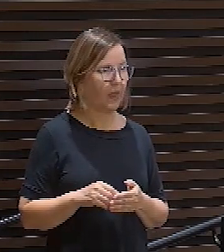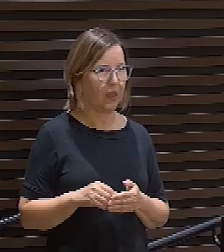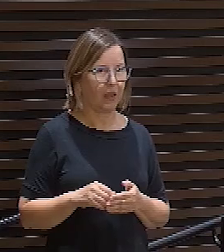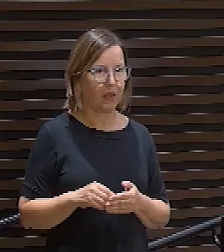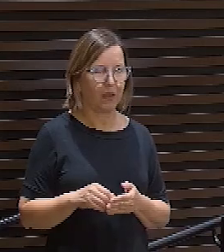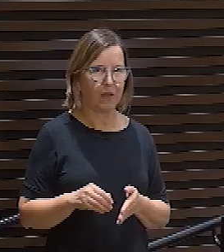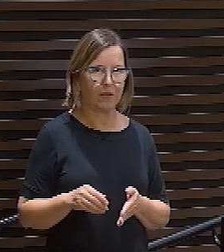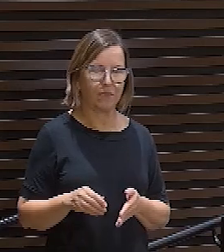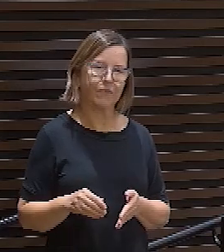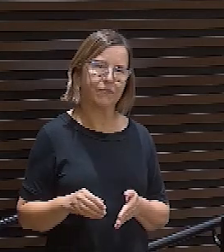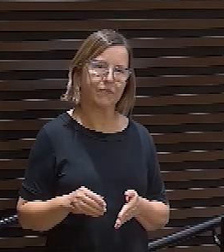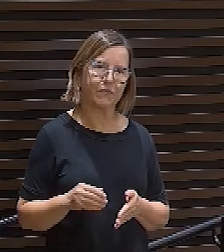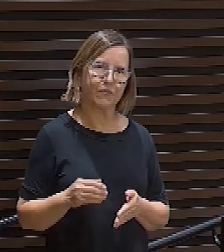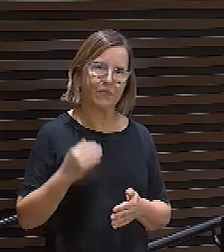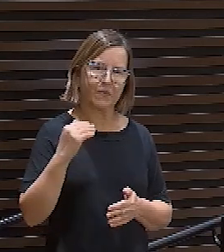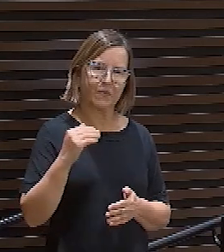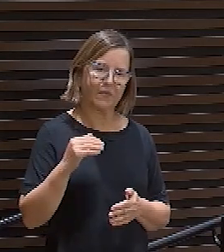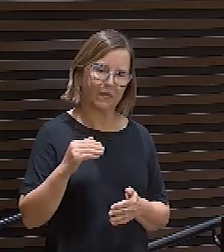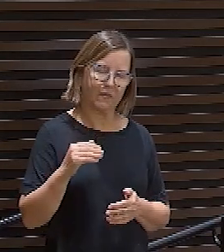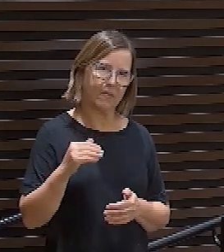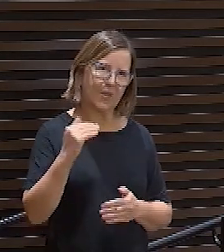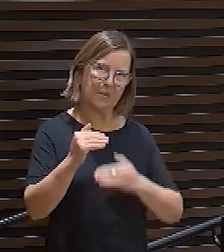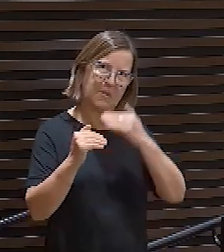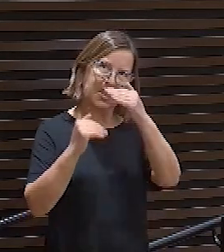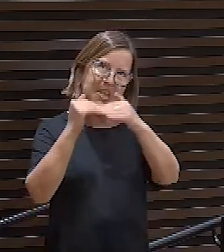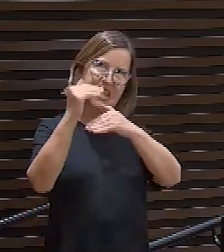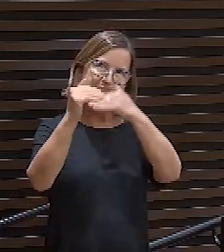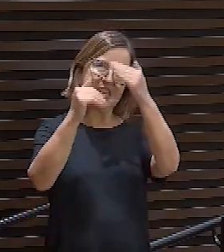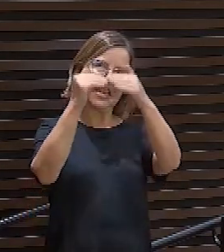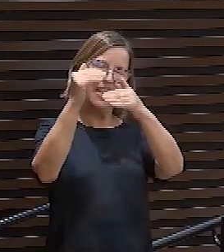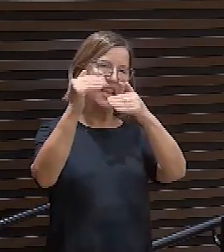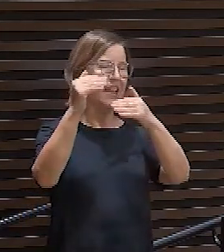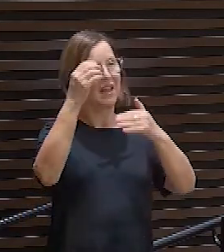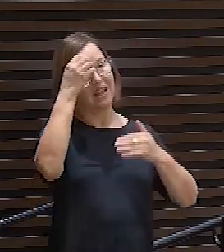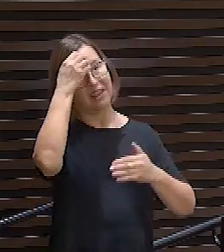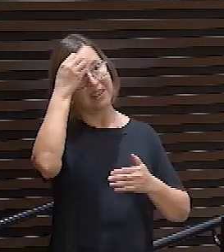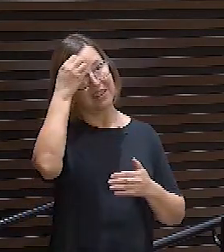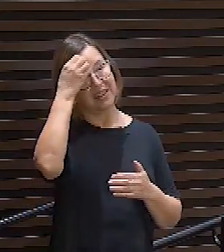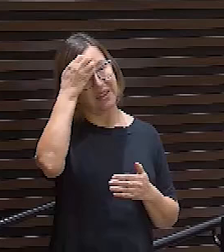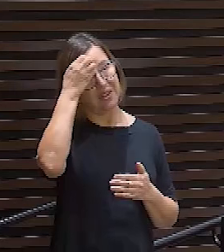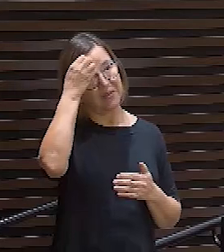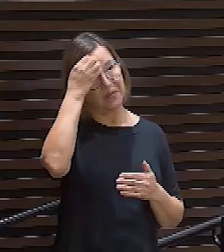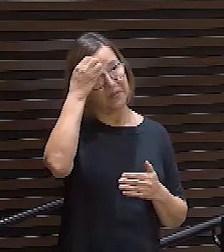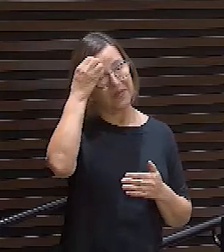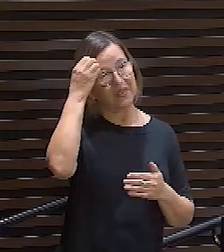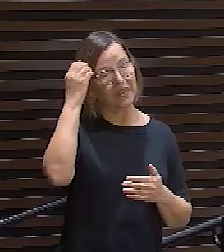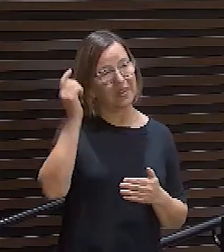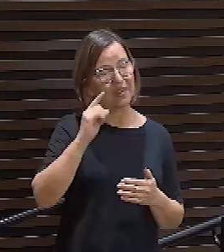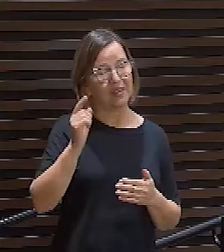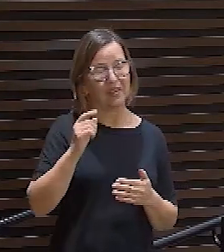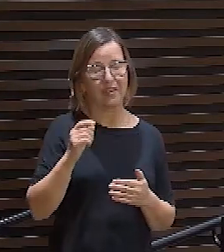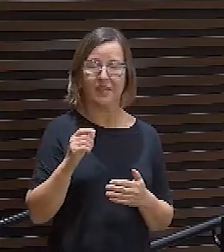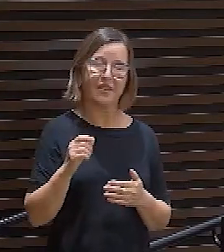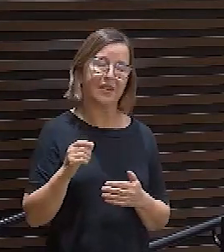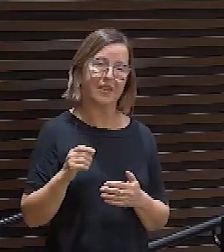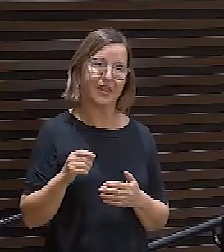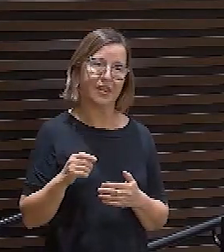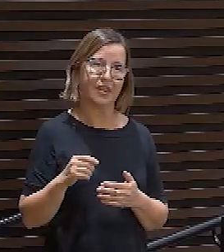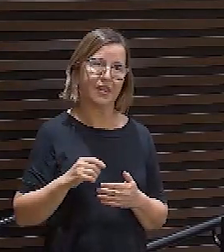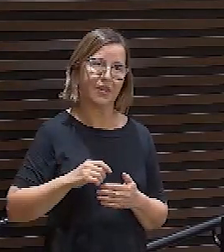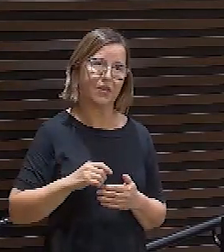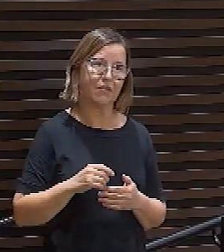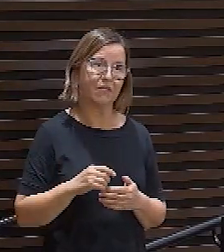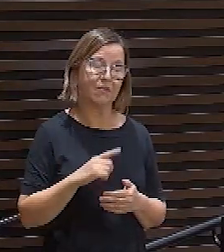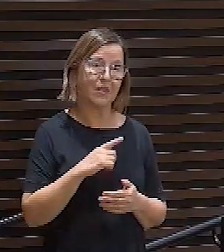topo apenas, ela não é suficiente. Uma escada que apenas toca o solo, ela não é suficiente. A escada,